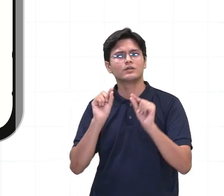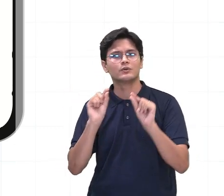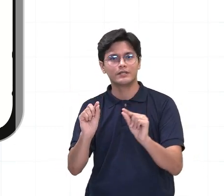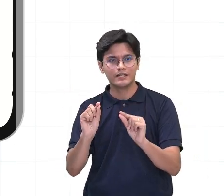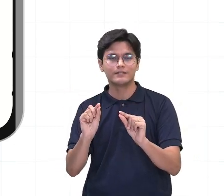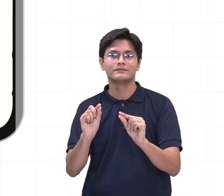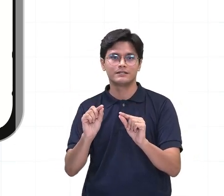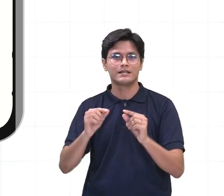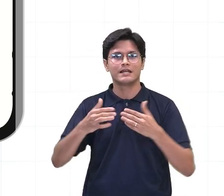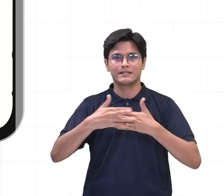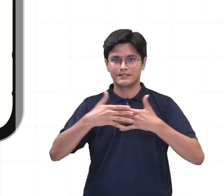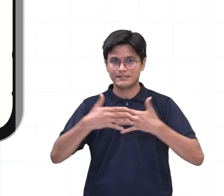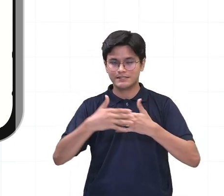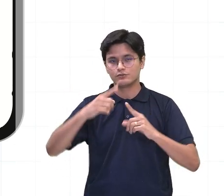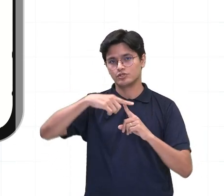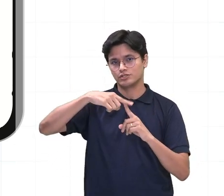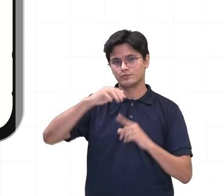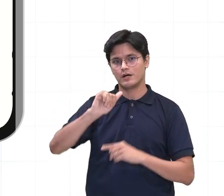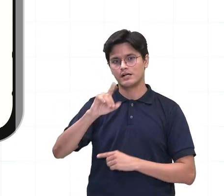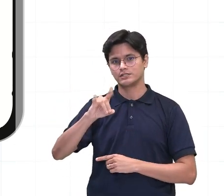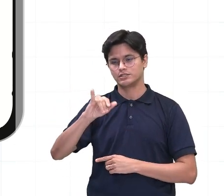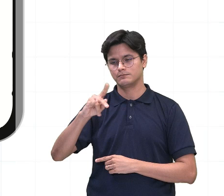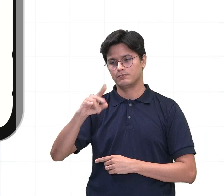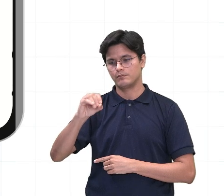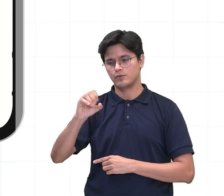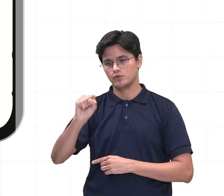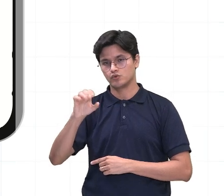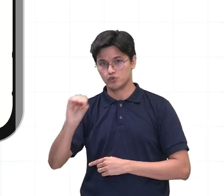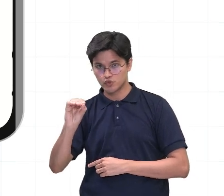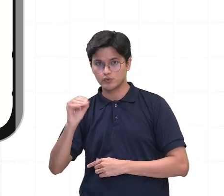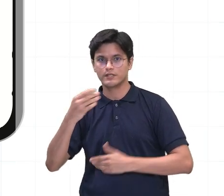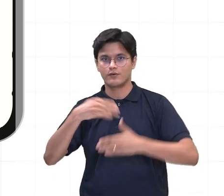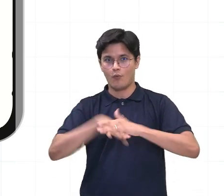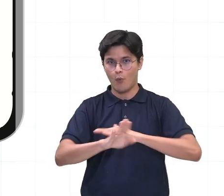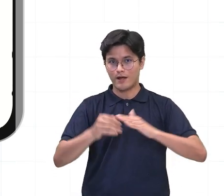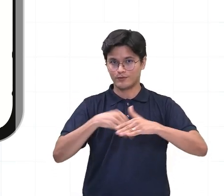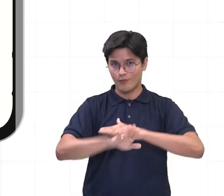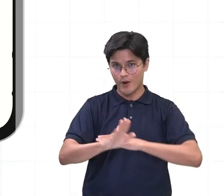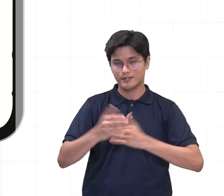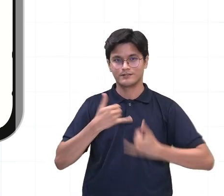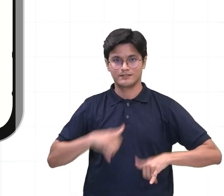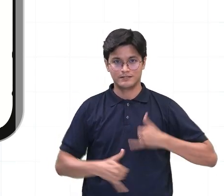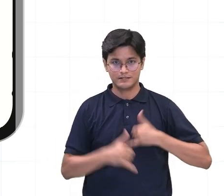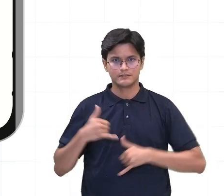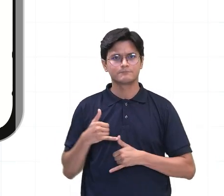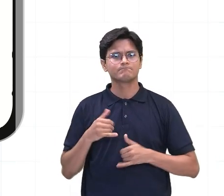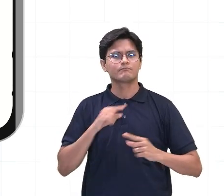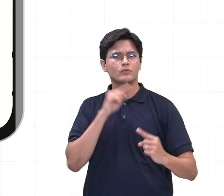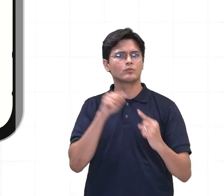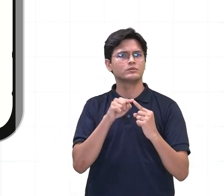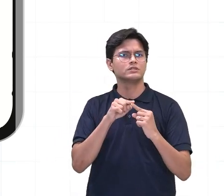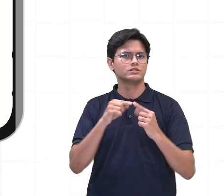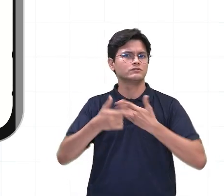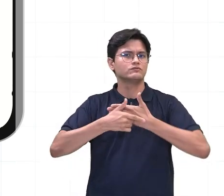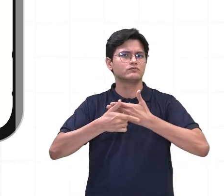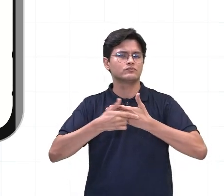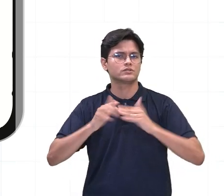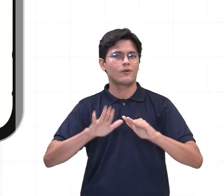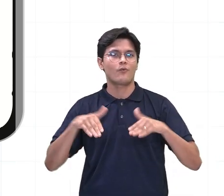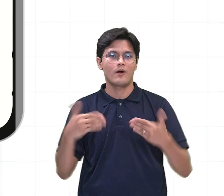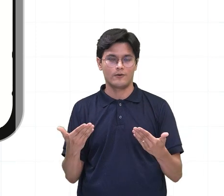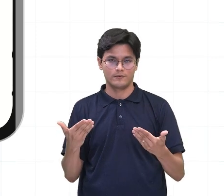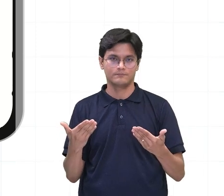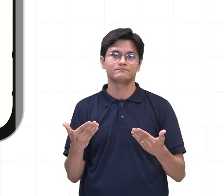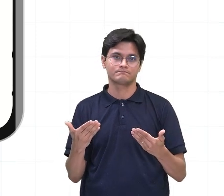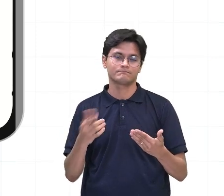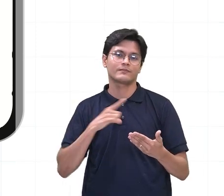que acumulam ali essa reserva de energia, né? Então, qual é o objetivo desse tipo de tecido?